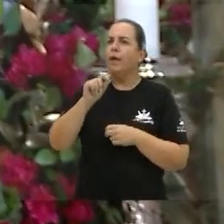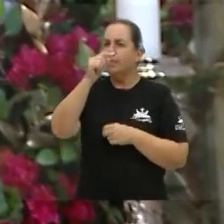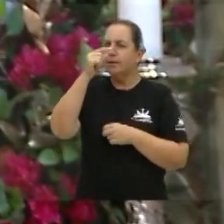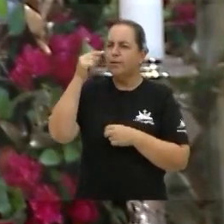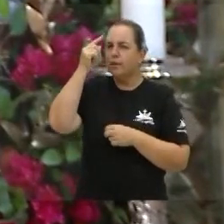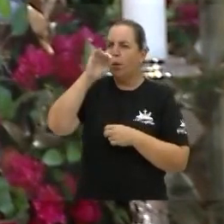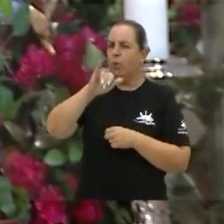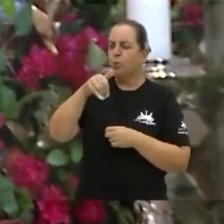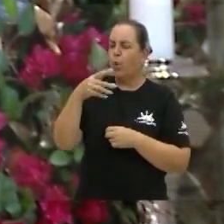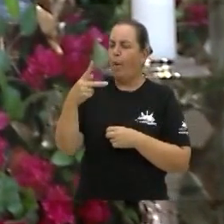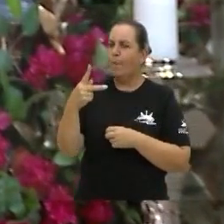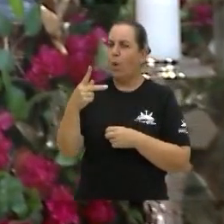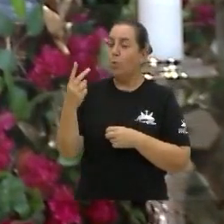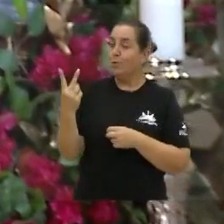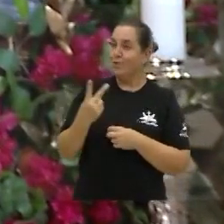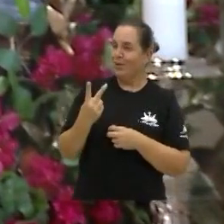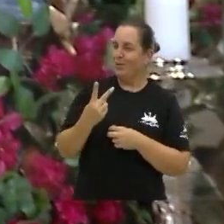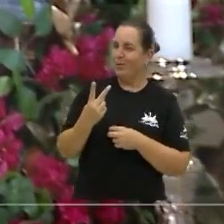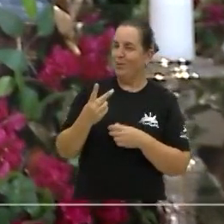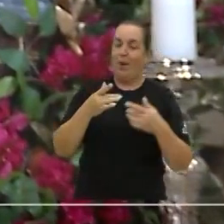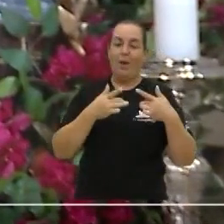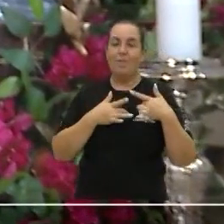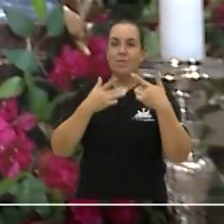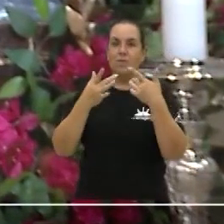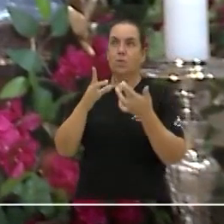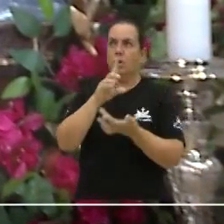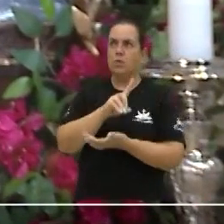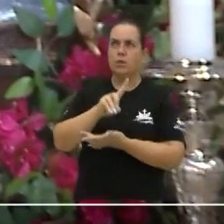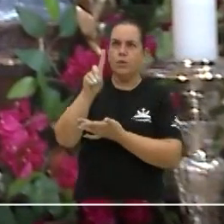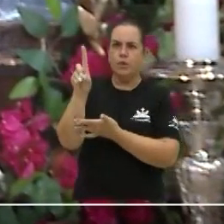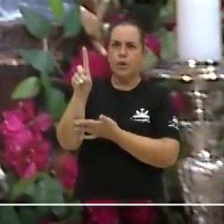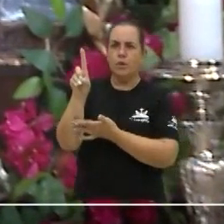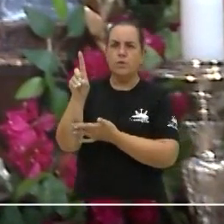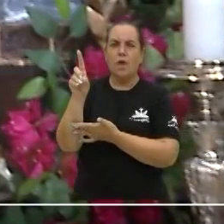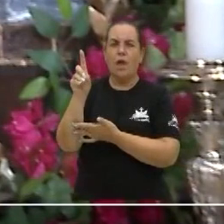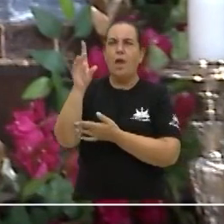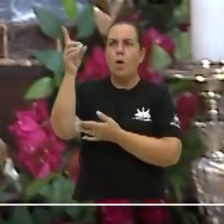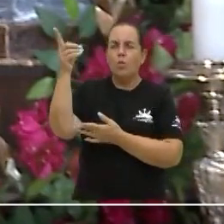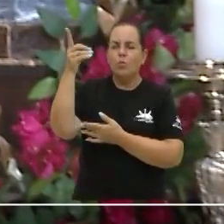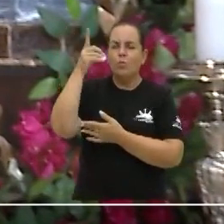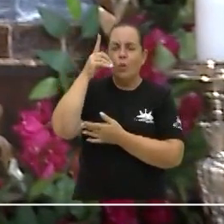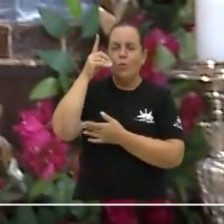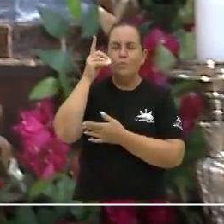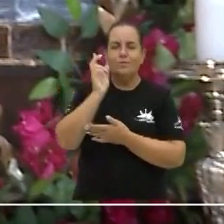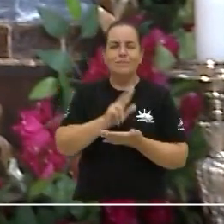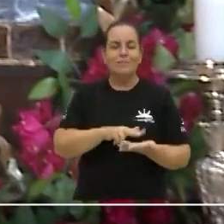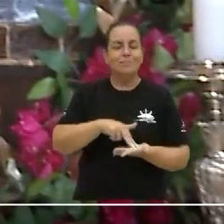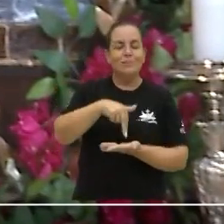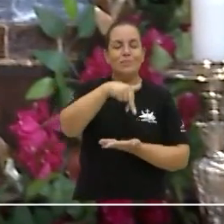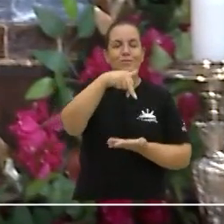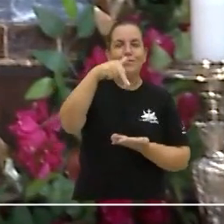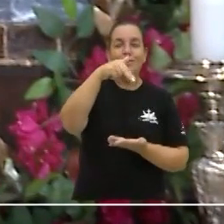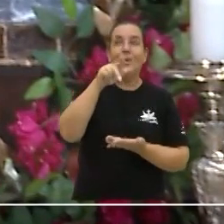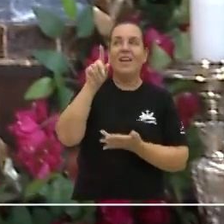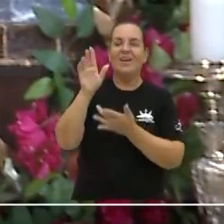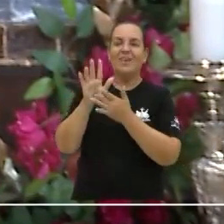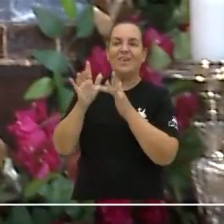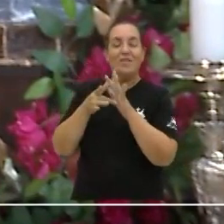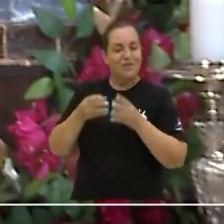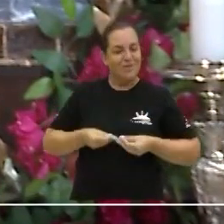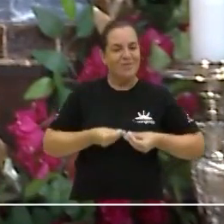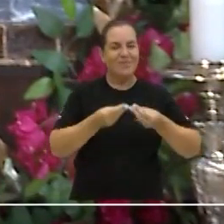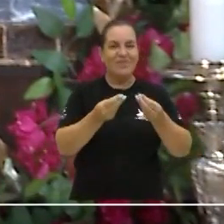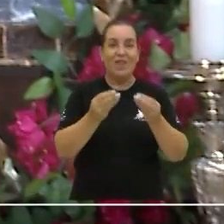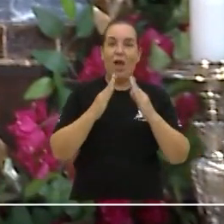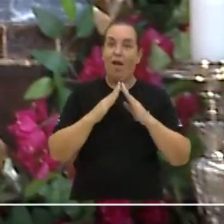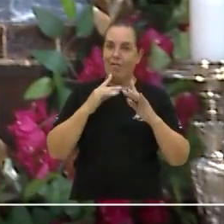A misericórdia divina é dom pascal que o Cristo ressuscitado confiou à sua Igreja,